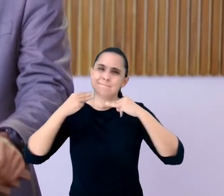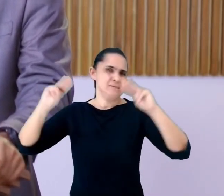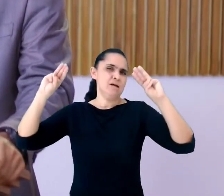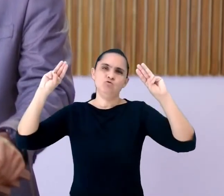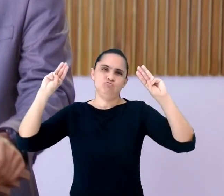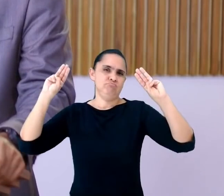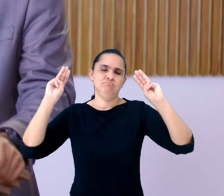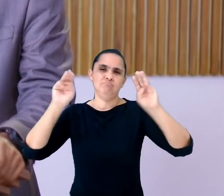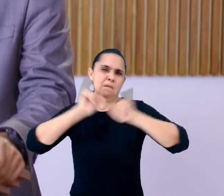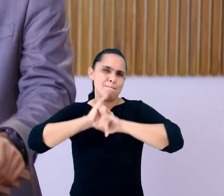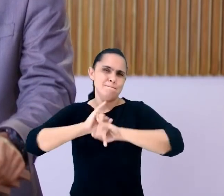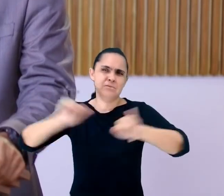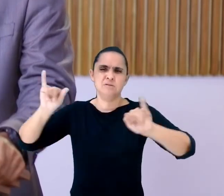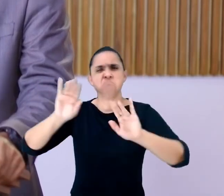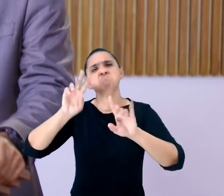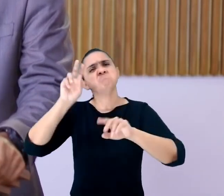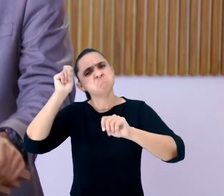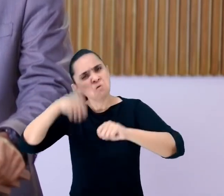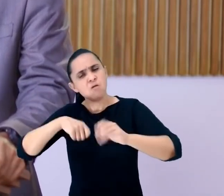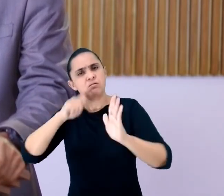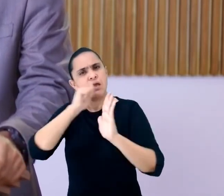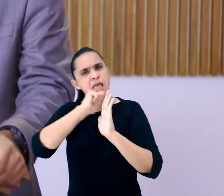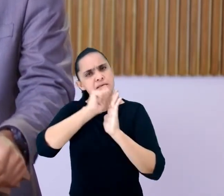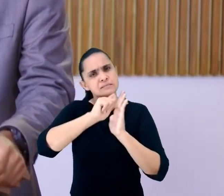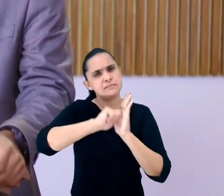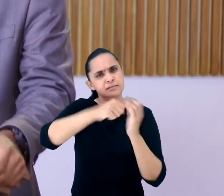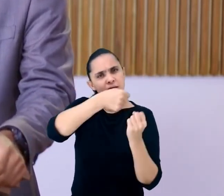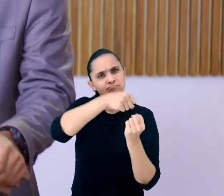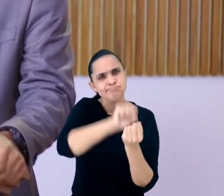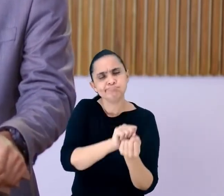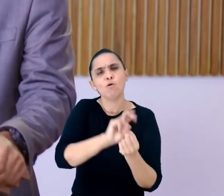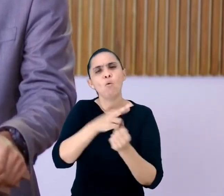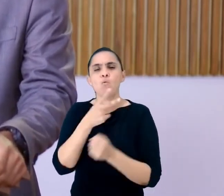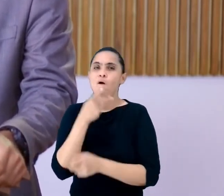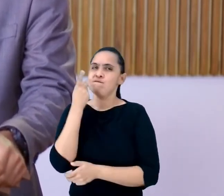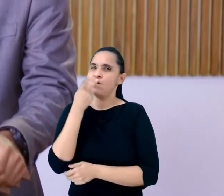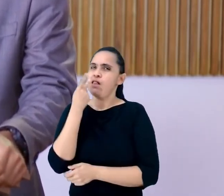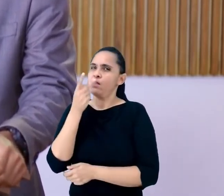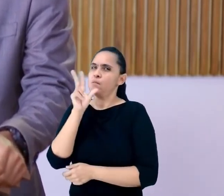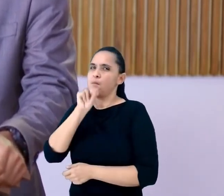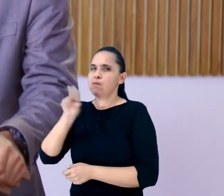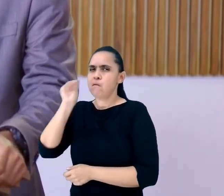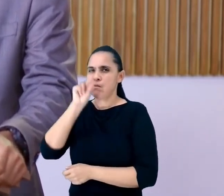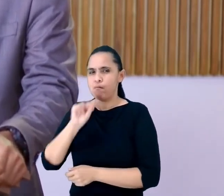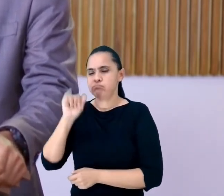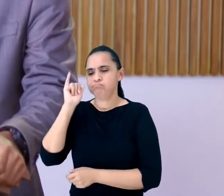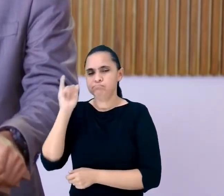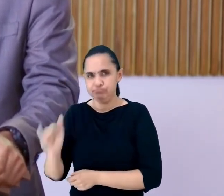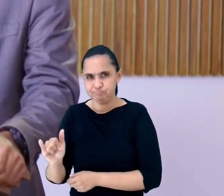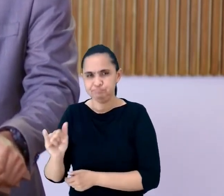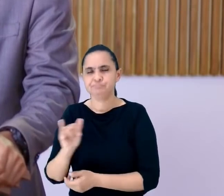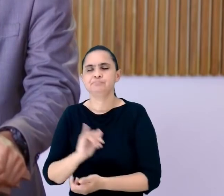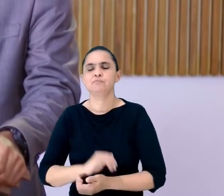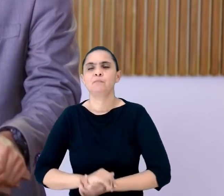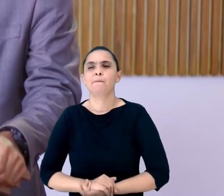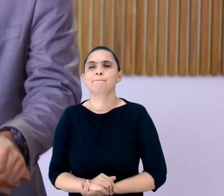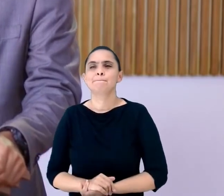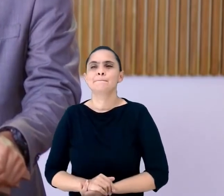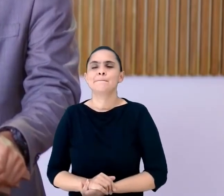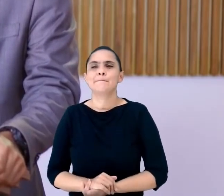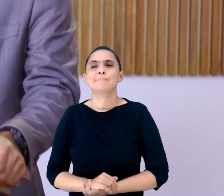ela escrita ou oral, que é mesmo que verbal. De fato,